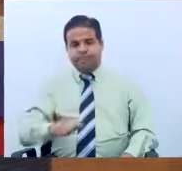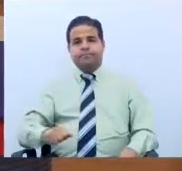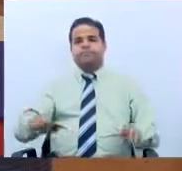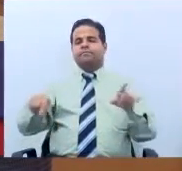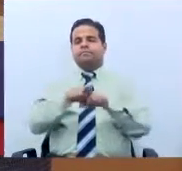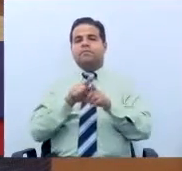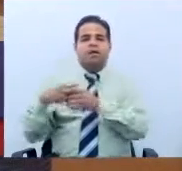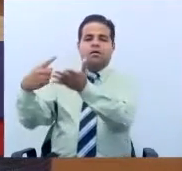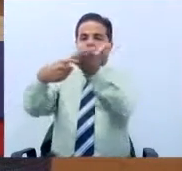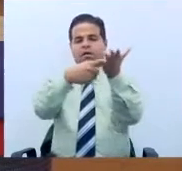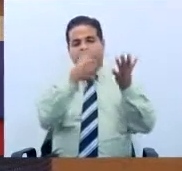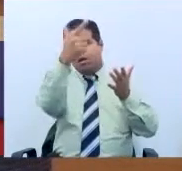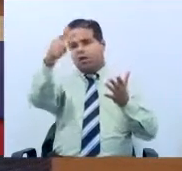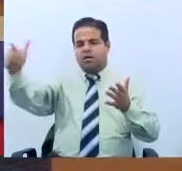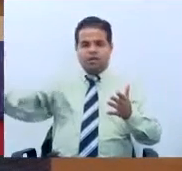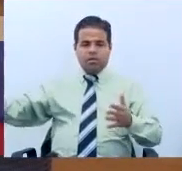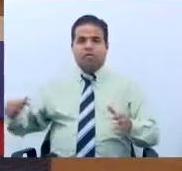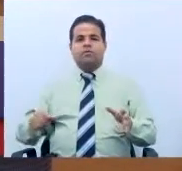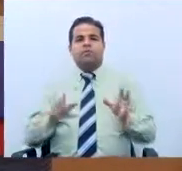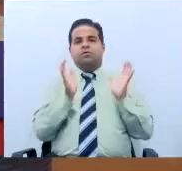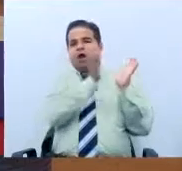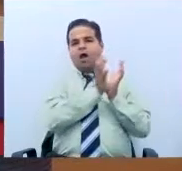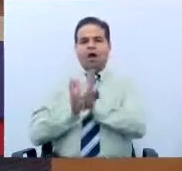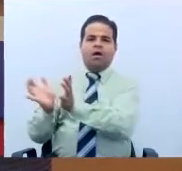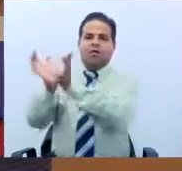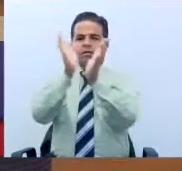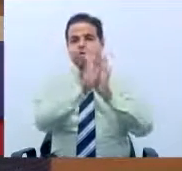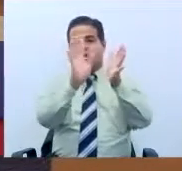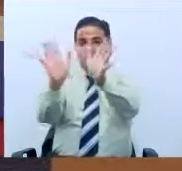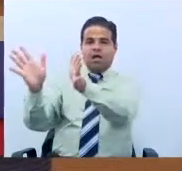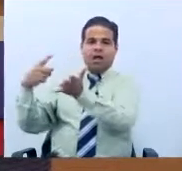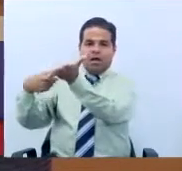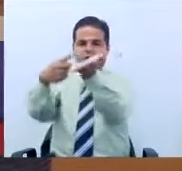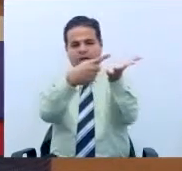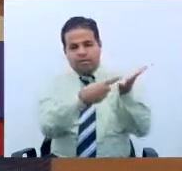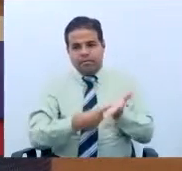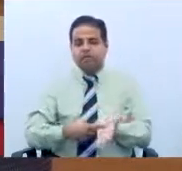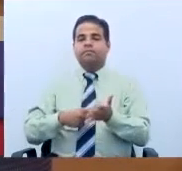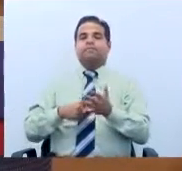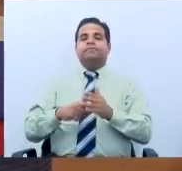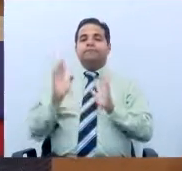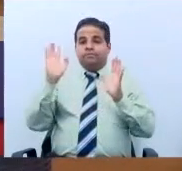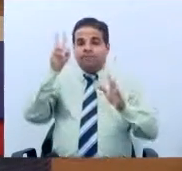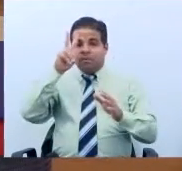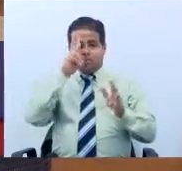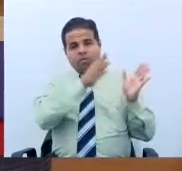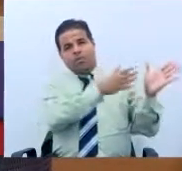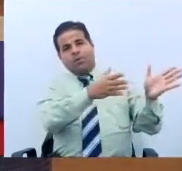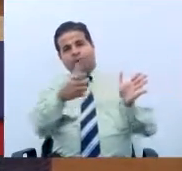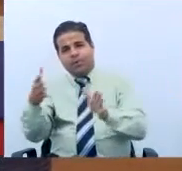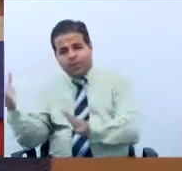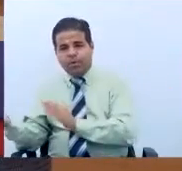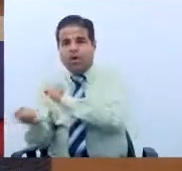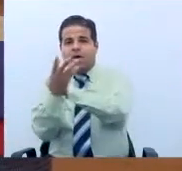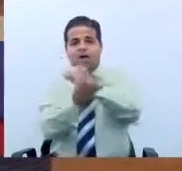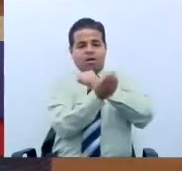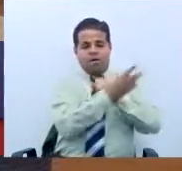os partidos conservadores corruptos, historicamente corruptos nesse país,